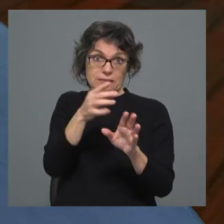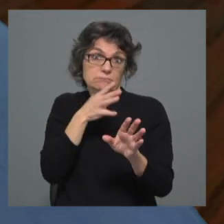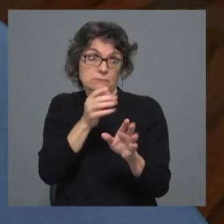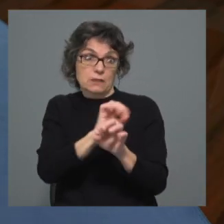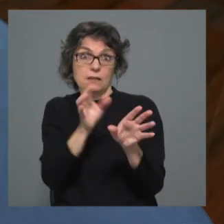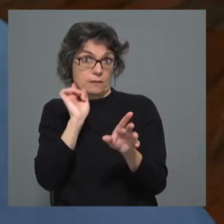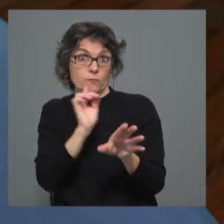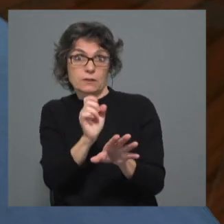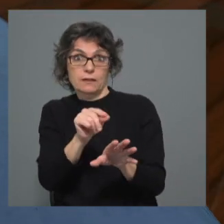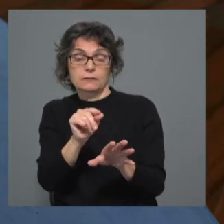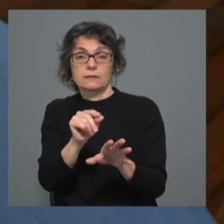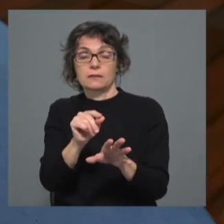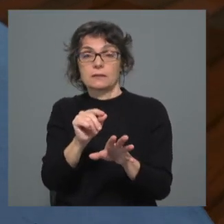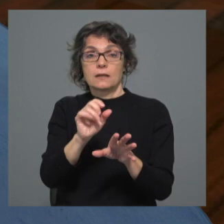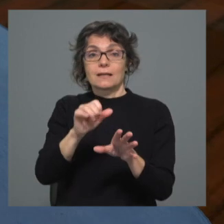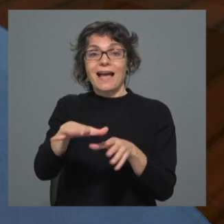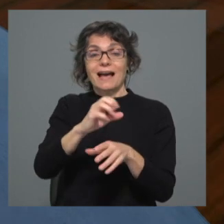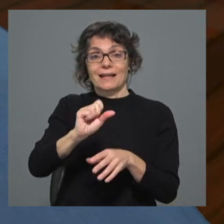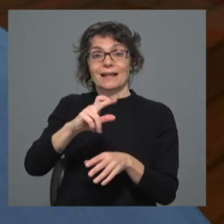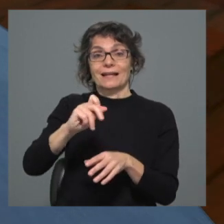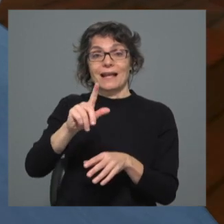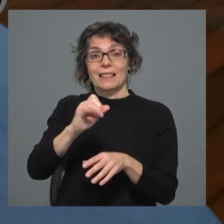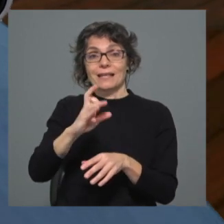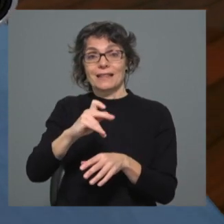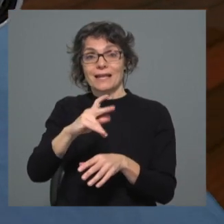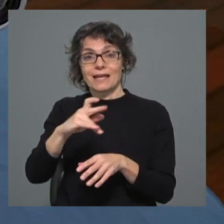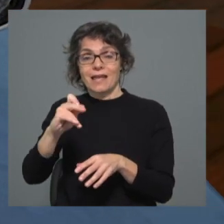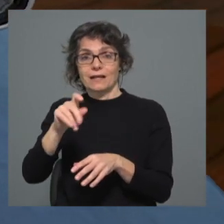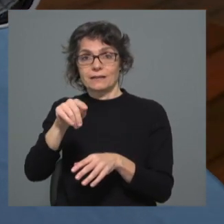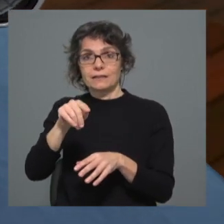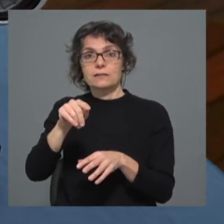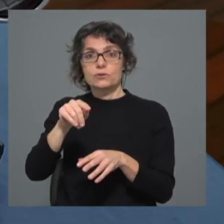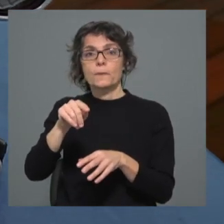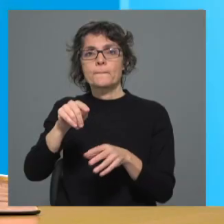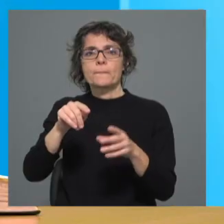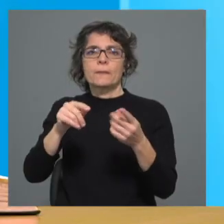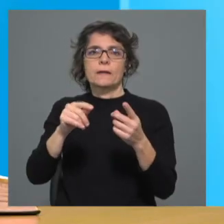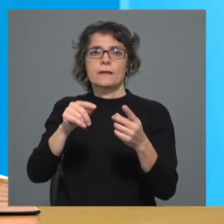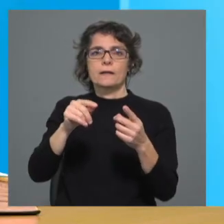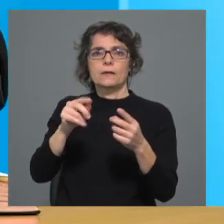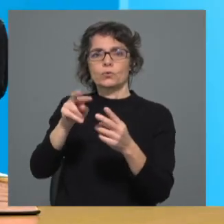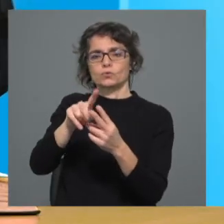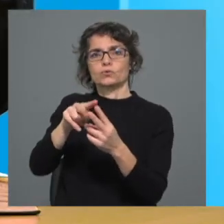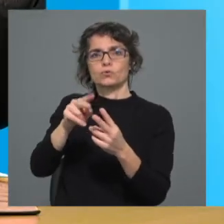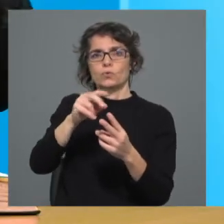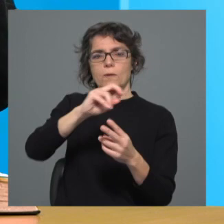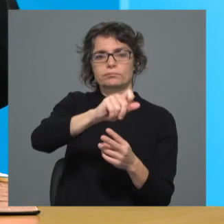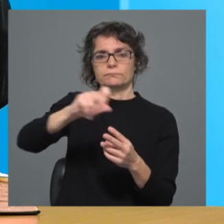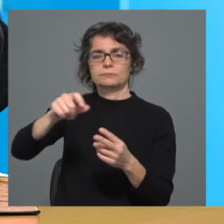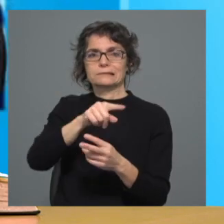Galileia, zonas que eram as tribos de Zabulão e Neftali, era o território de